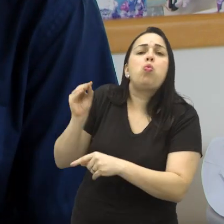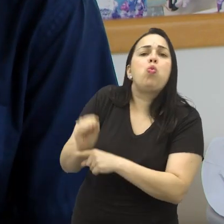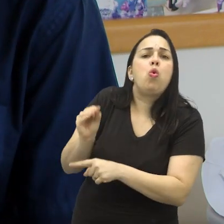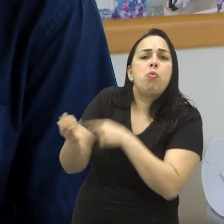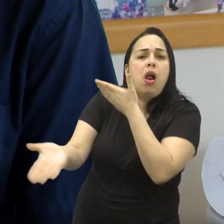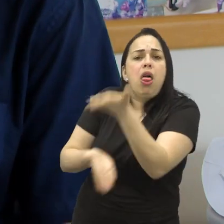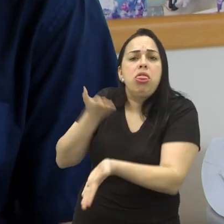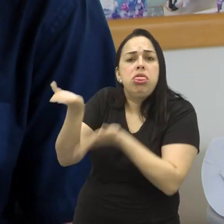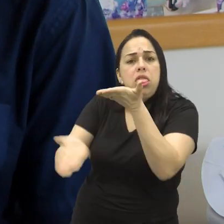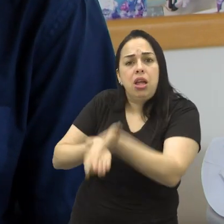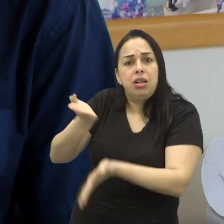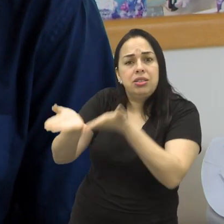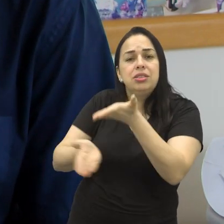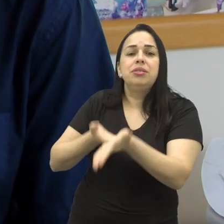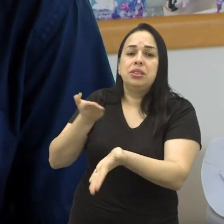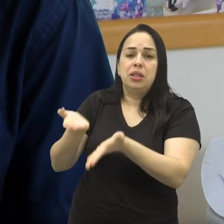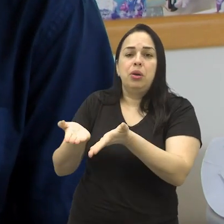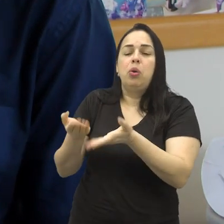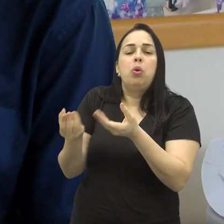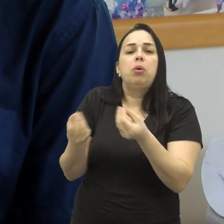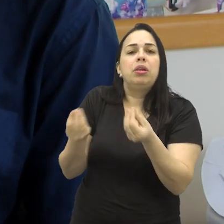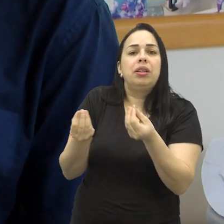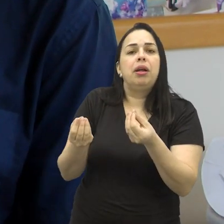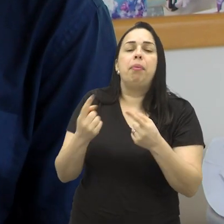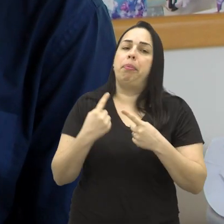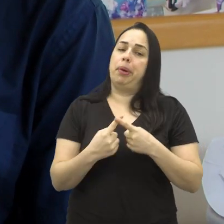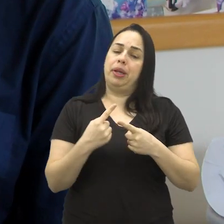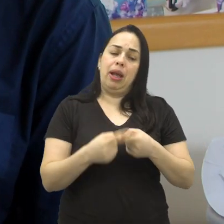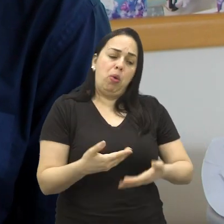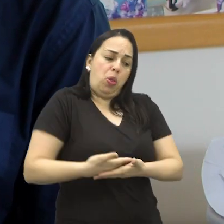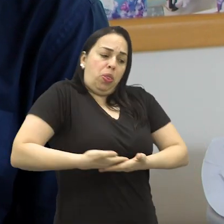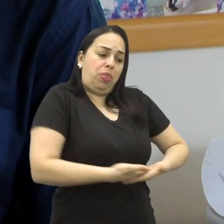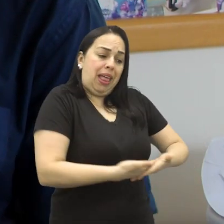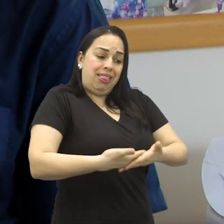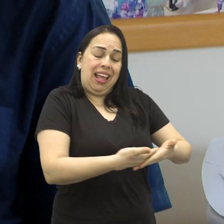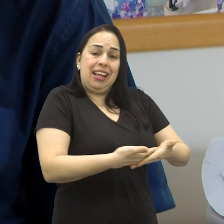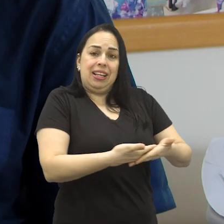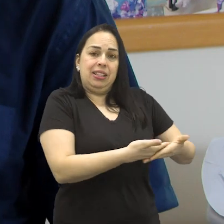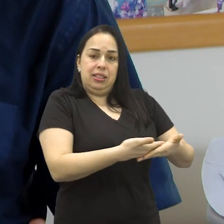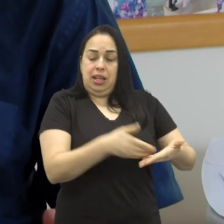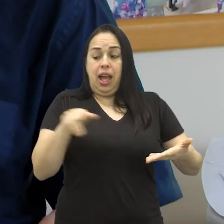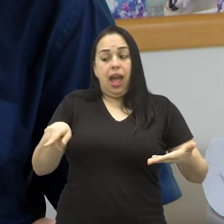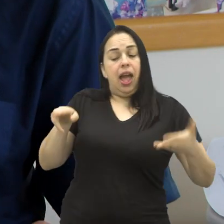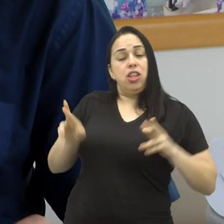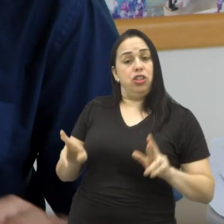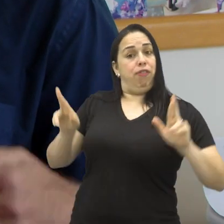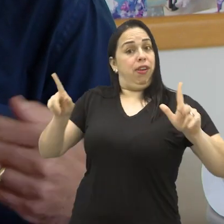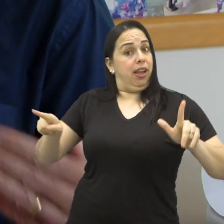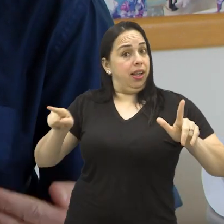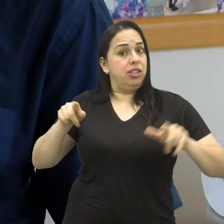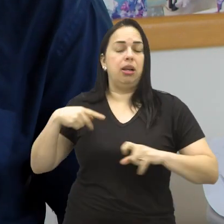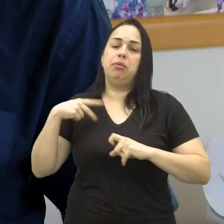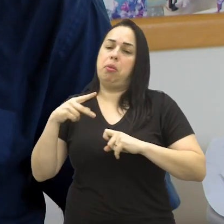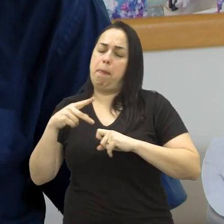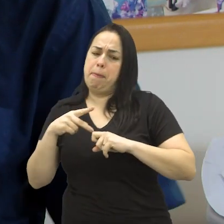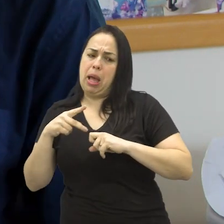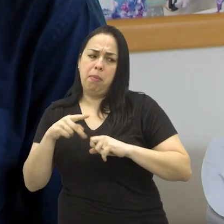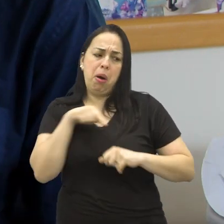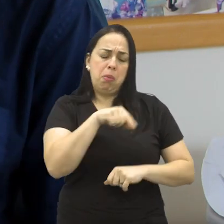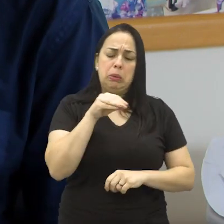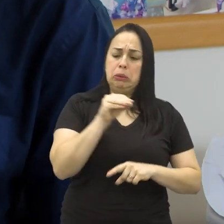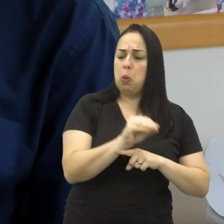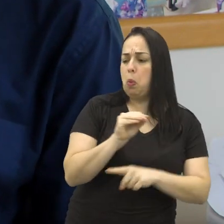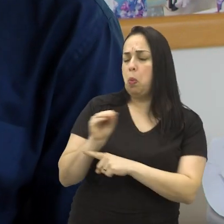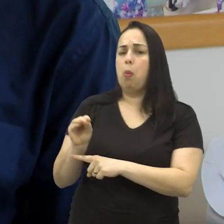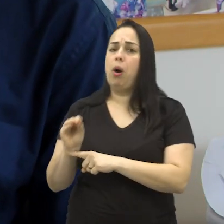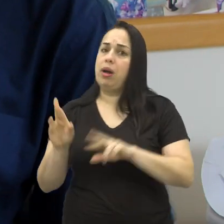criança prematura, de que cuidados essa criança prematura tem que ter, porque é diferente o acompanhamento pediátrico depois que sai do